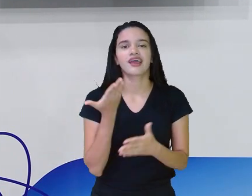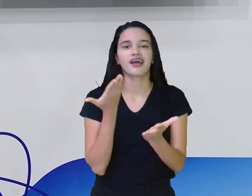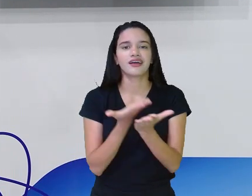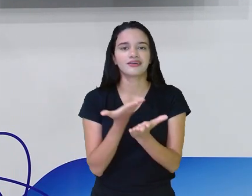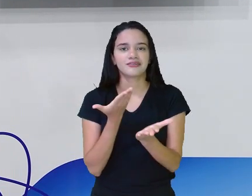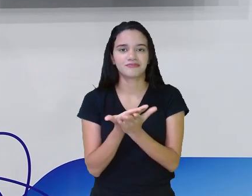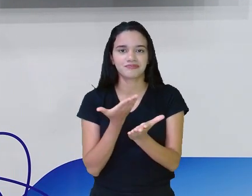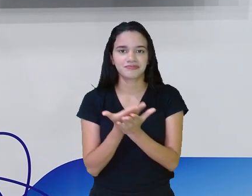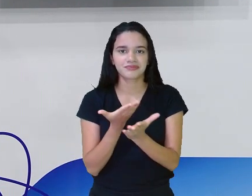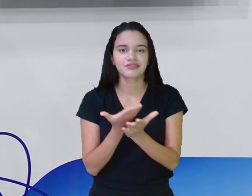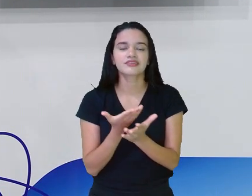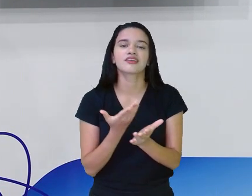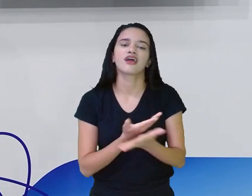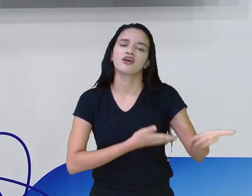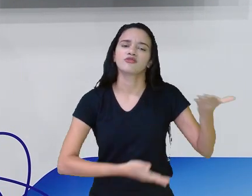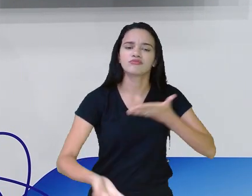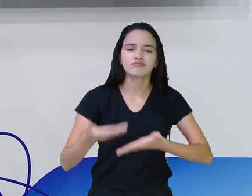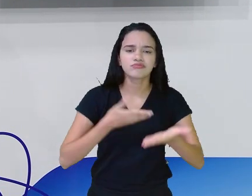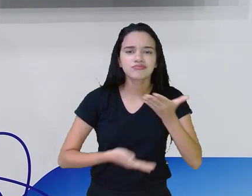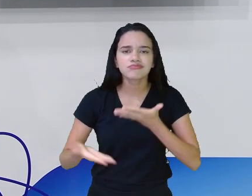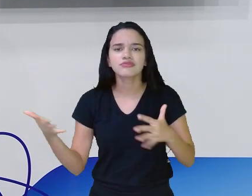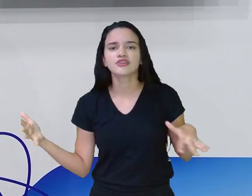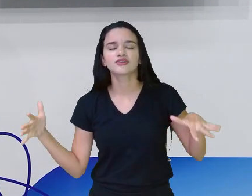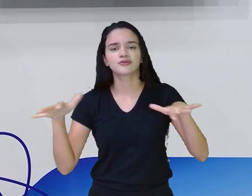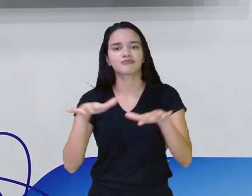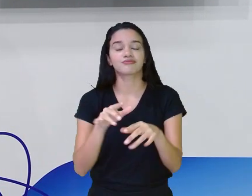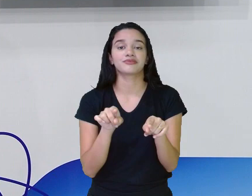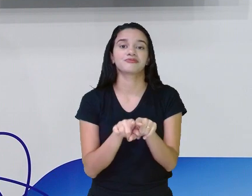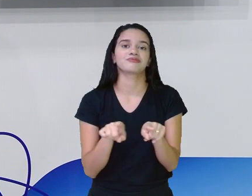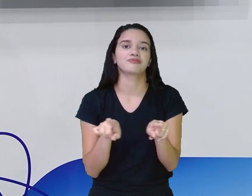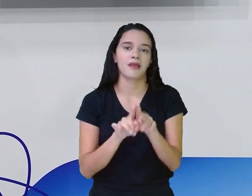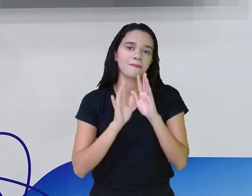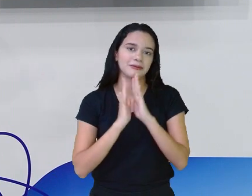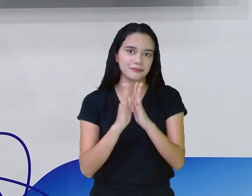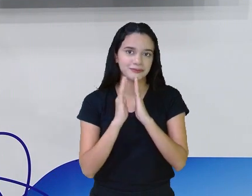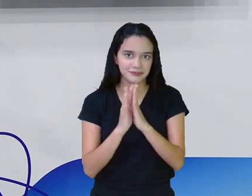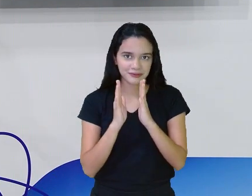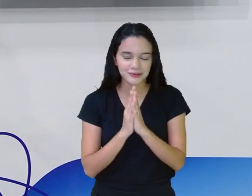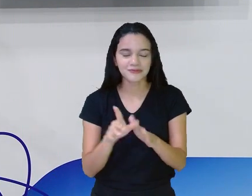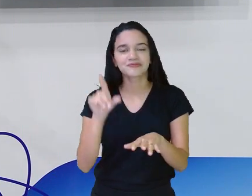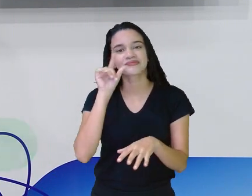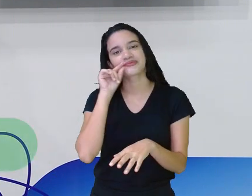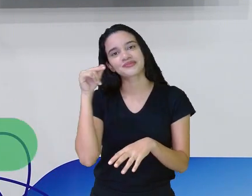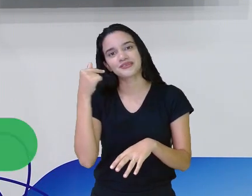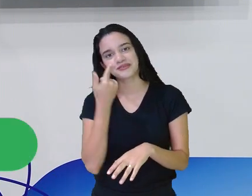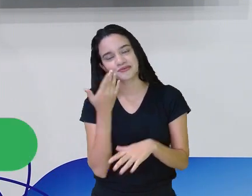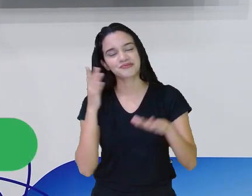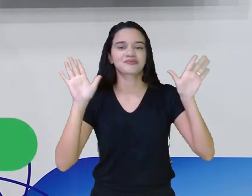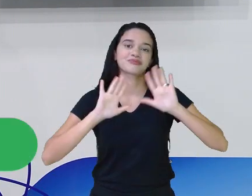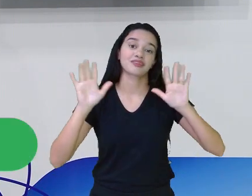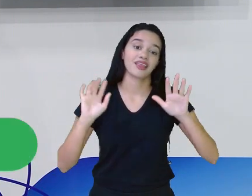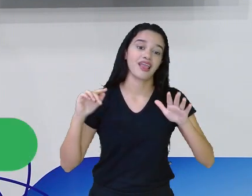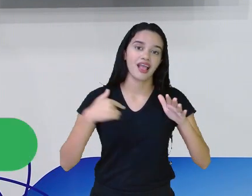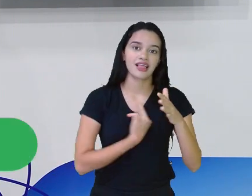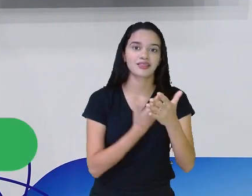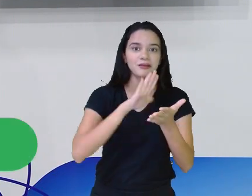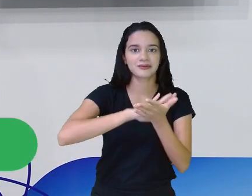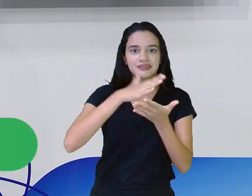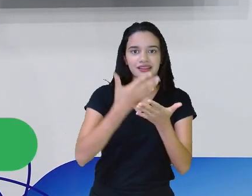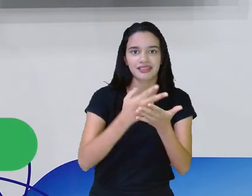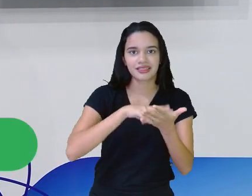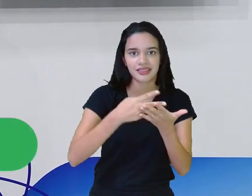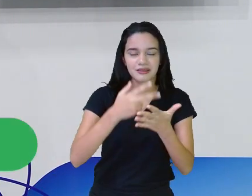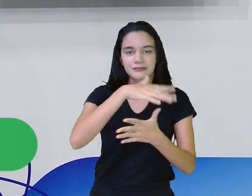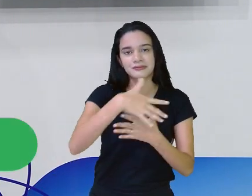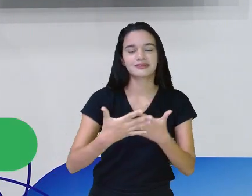nossa aula mais interativa, mais inclusiva, mais dinâmica. Essa moça bonita aqui é a Midian, nossa intérprete de